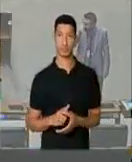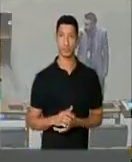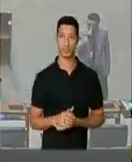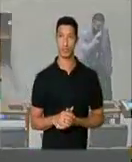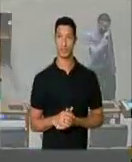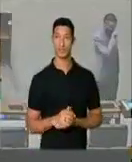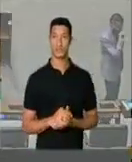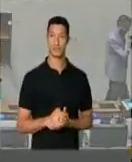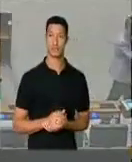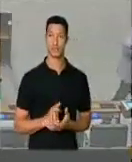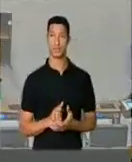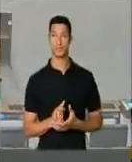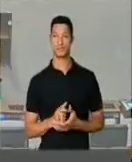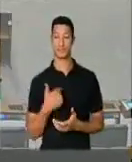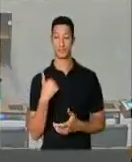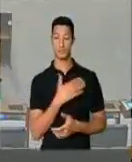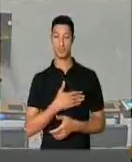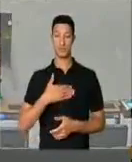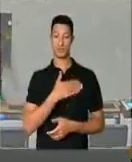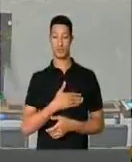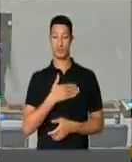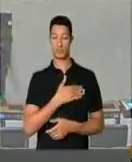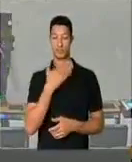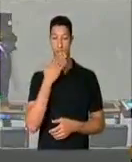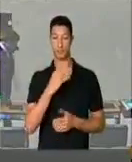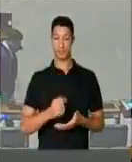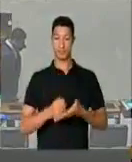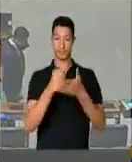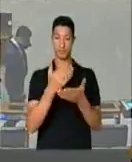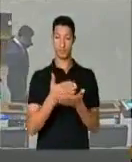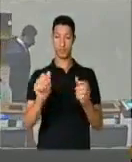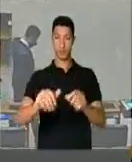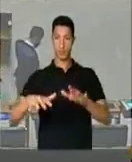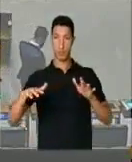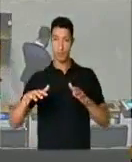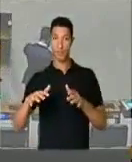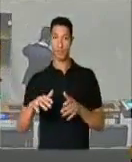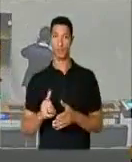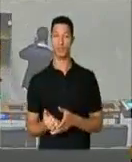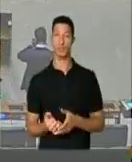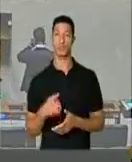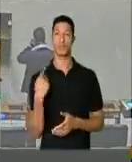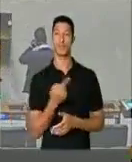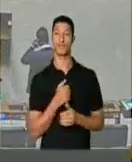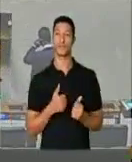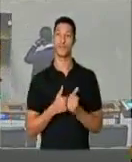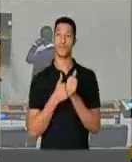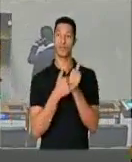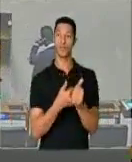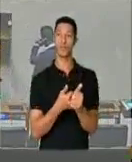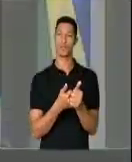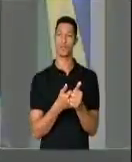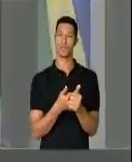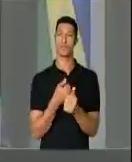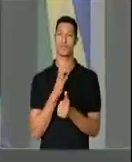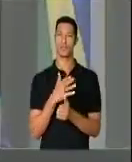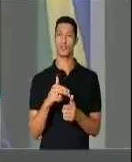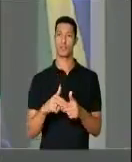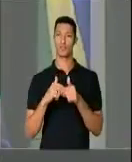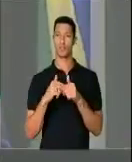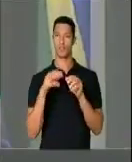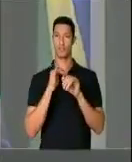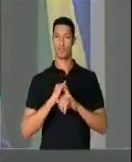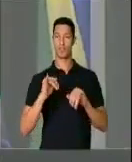e senhores deputados, eu gostaria de pedir o apoio de todo o plenário. Nós acompanhamos fartamente